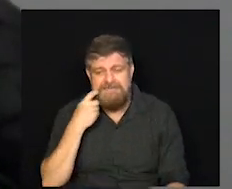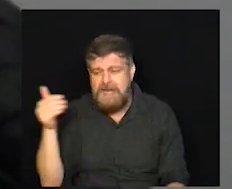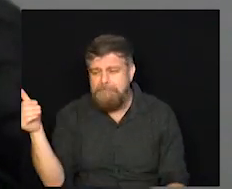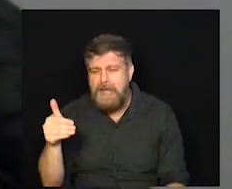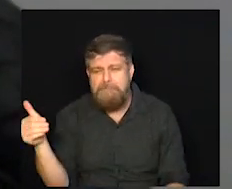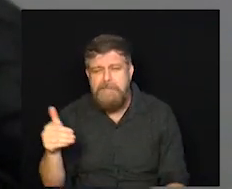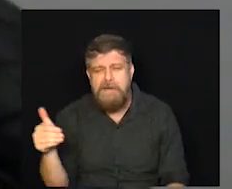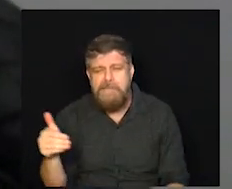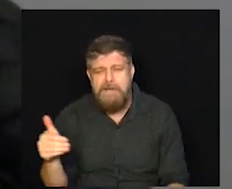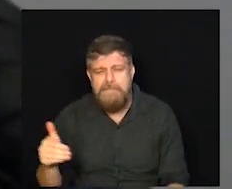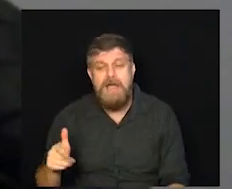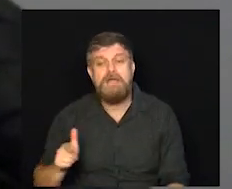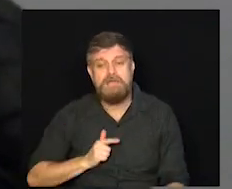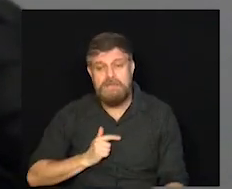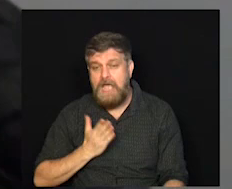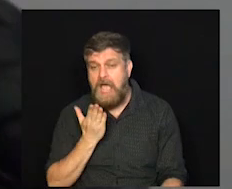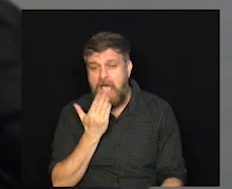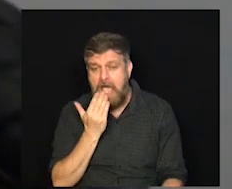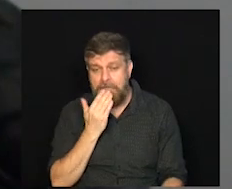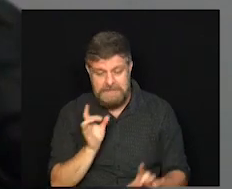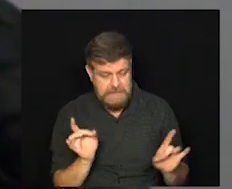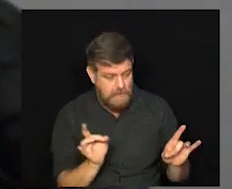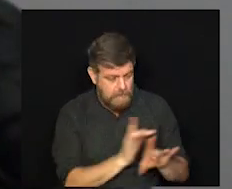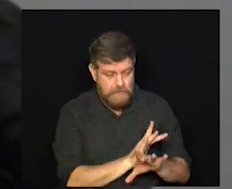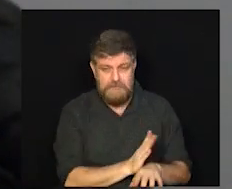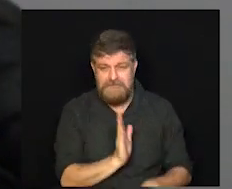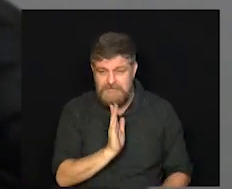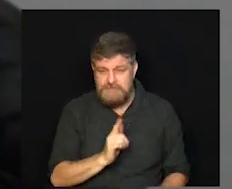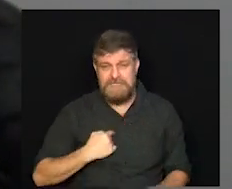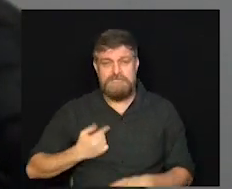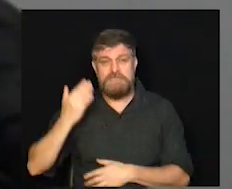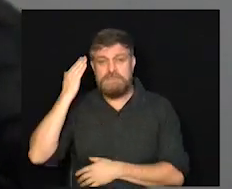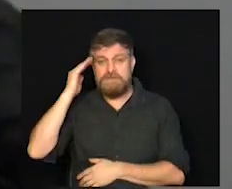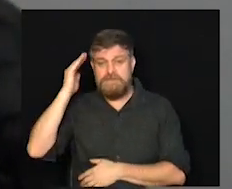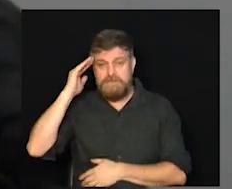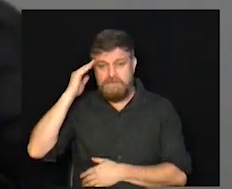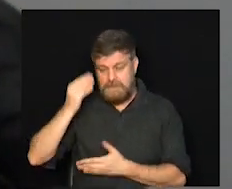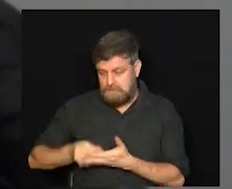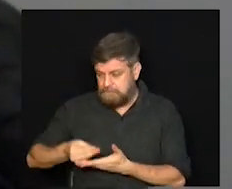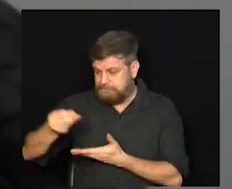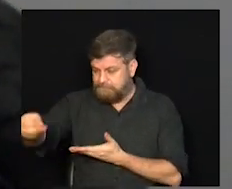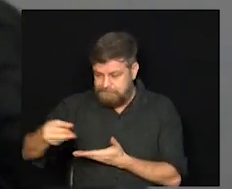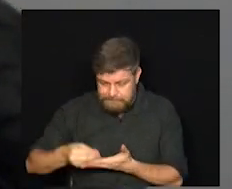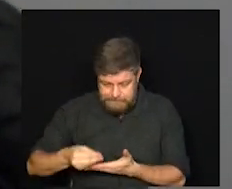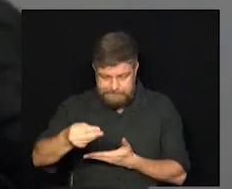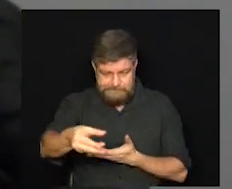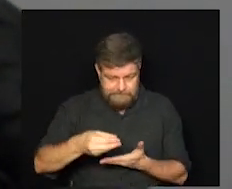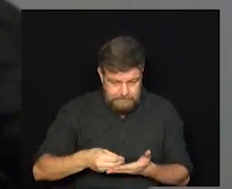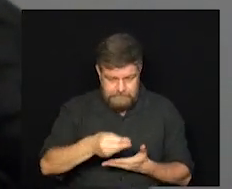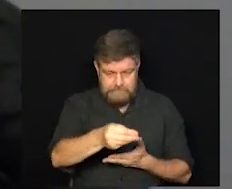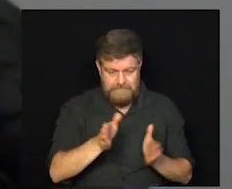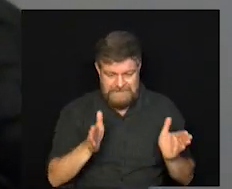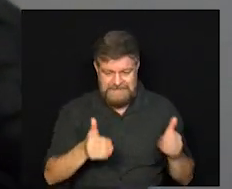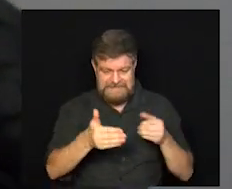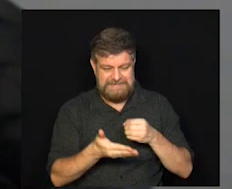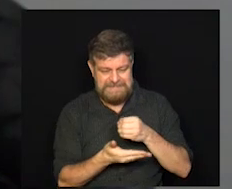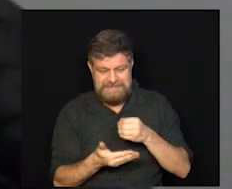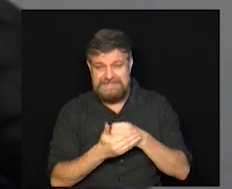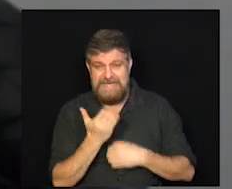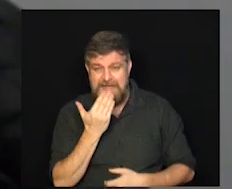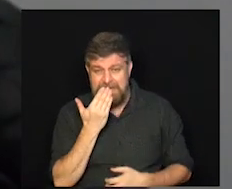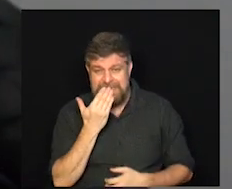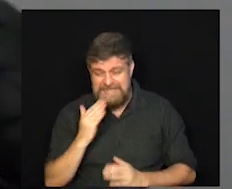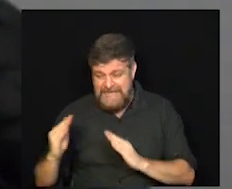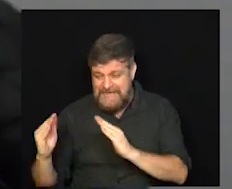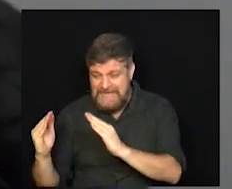alimentação pronta, porque uma vez entendendo que começamos a entregar as cestas básicas e quando ia chegar na casa